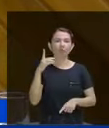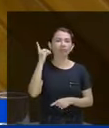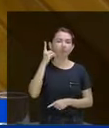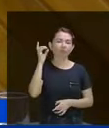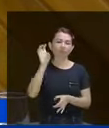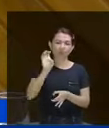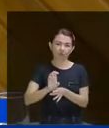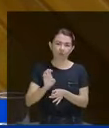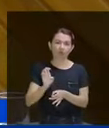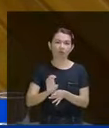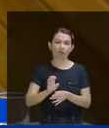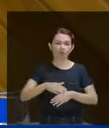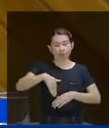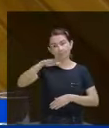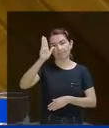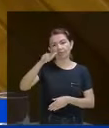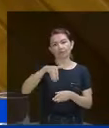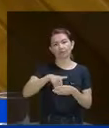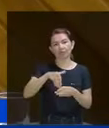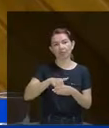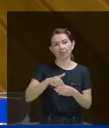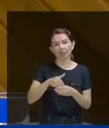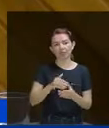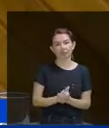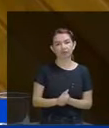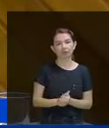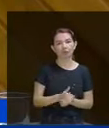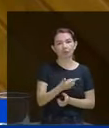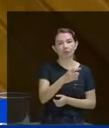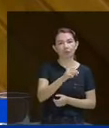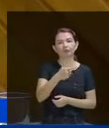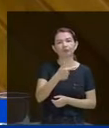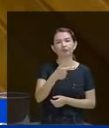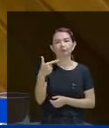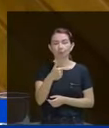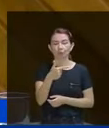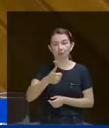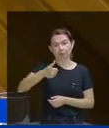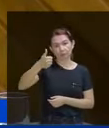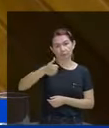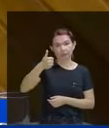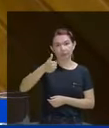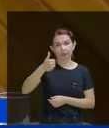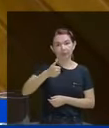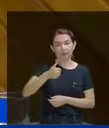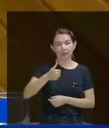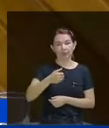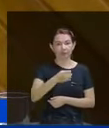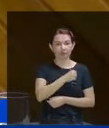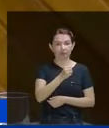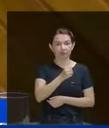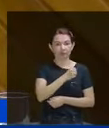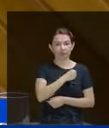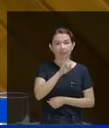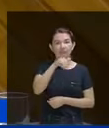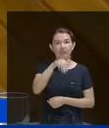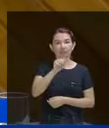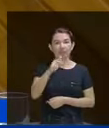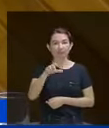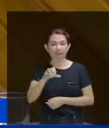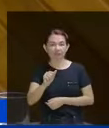deputados estaduais mais votados nas eleições de 2022. Primeiro, o delegado Inácio